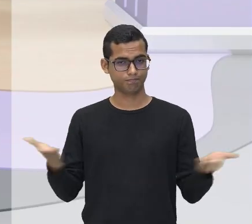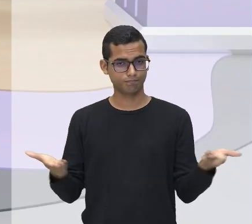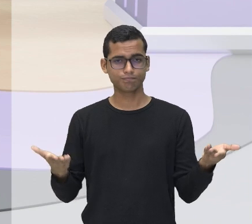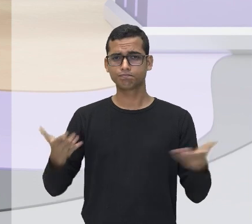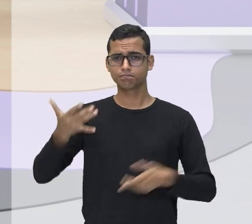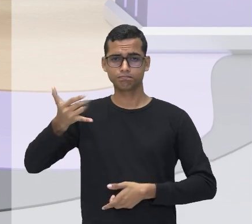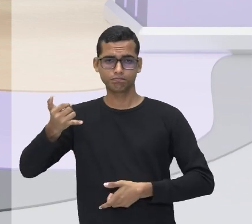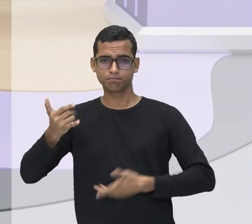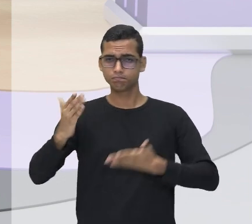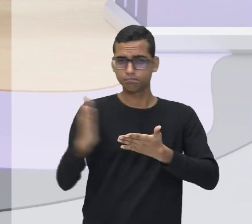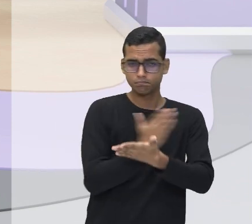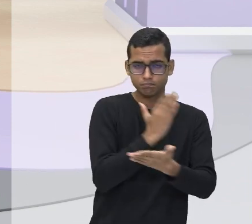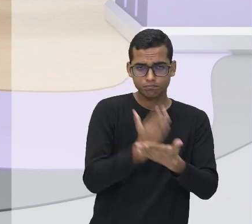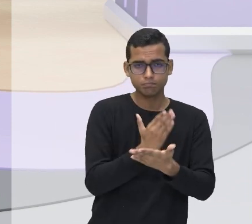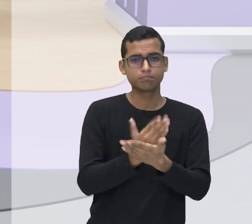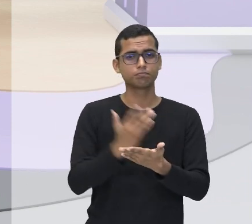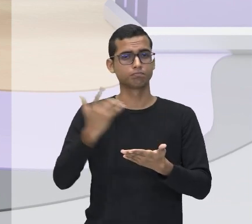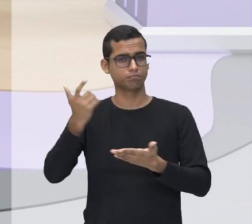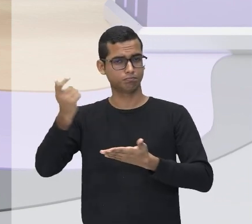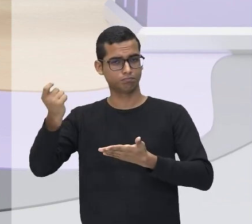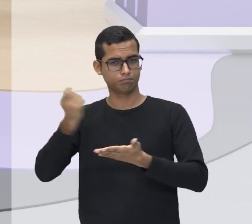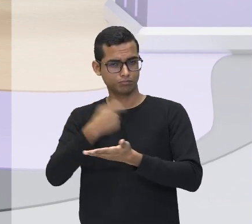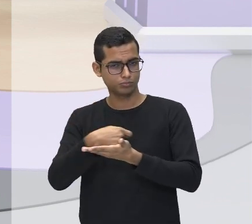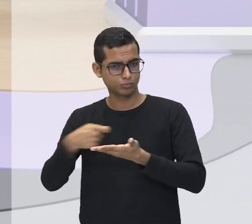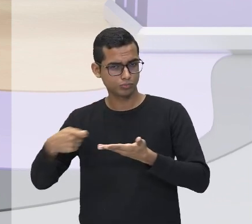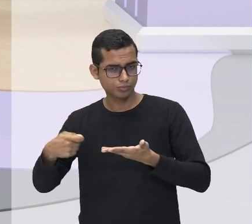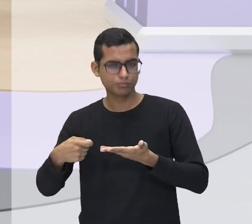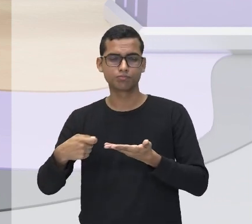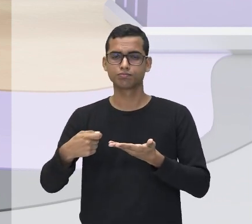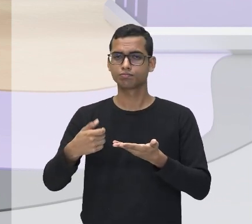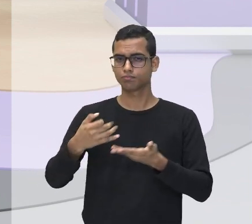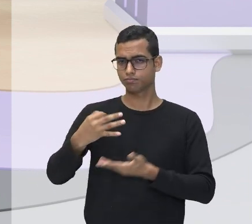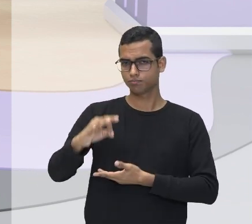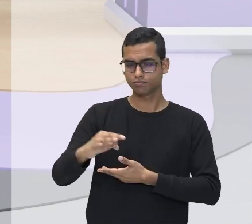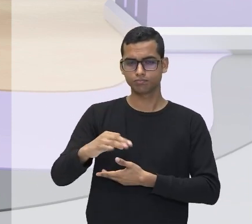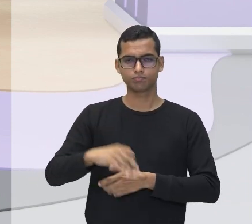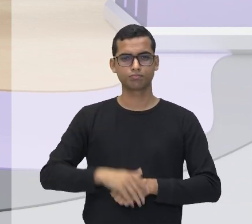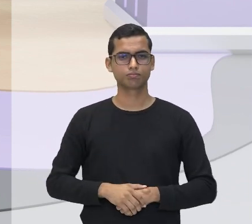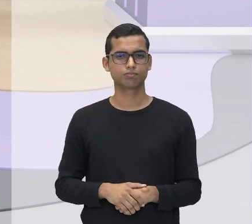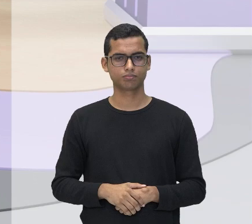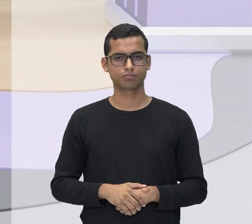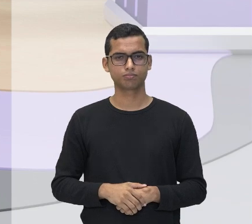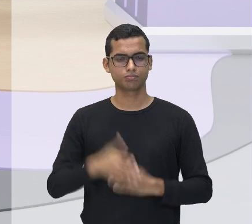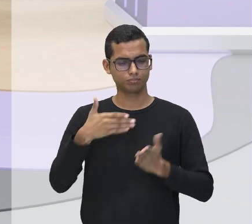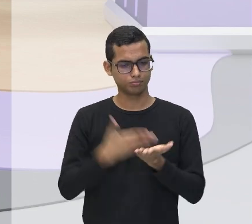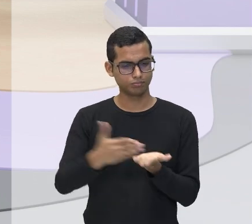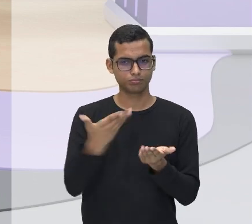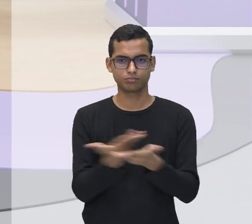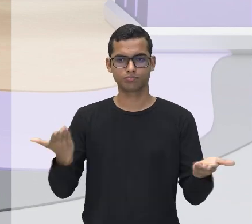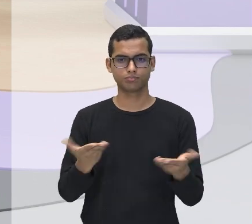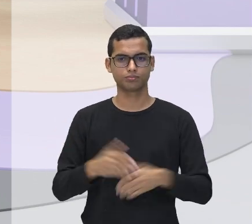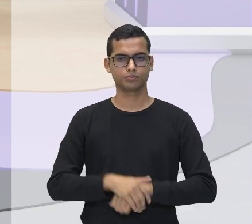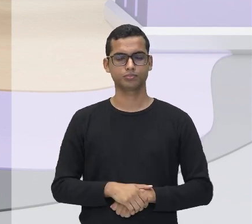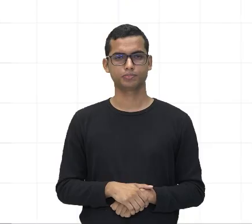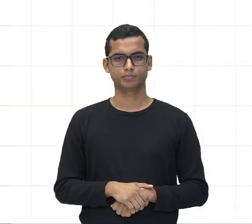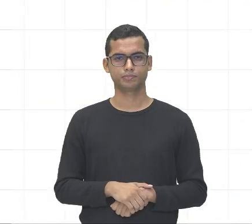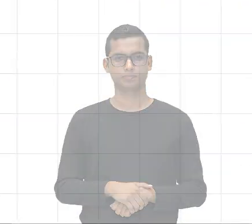sua caneta, o seu lápis, o seu caderno para fazer as anotações necessárias e vamos à aula.